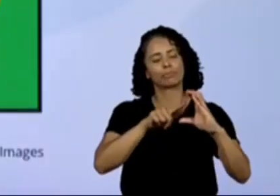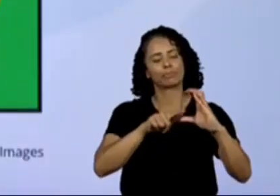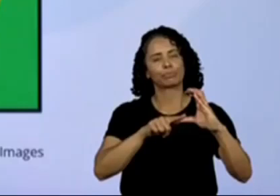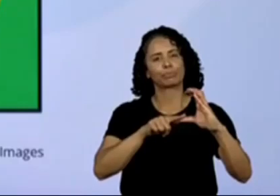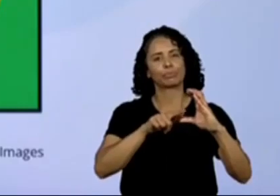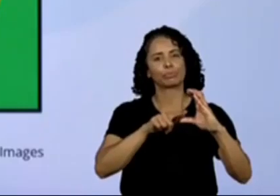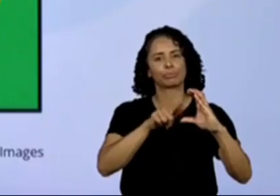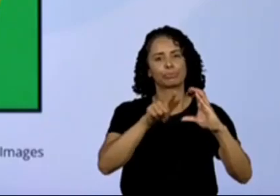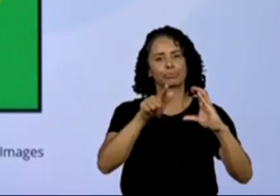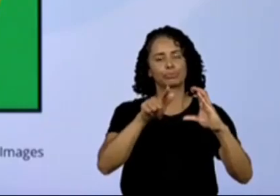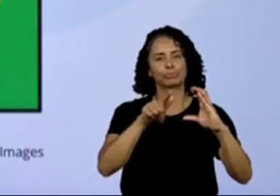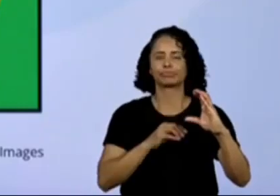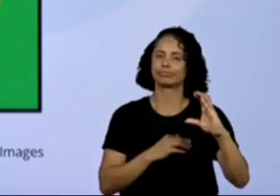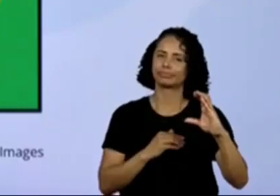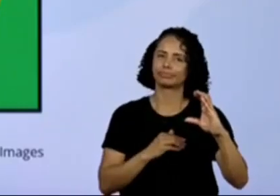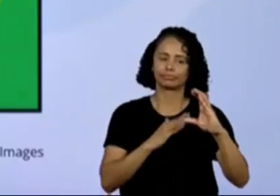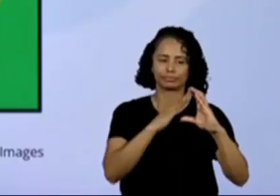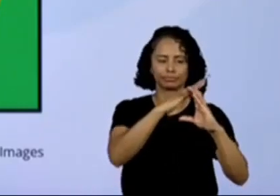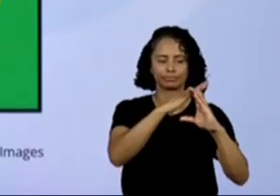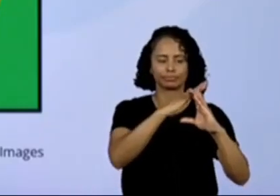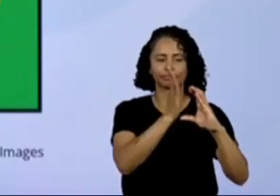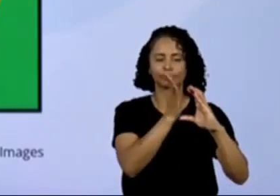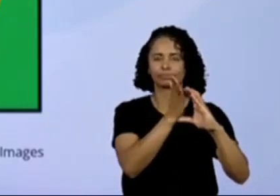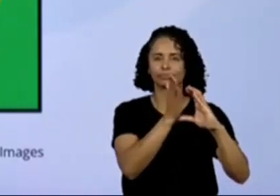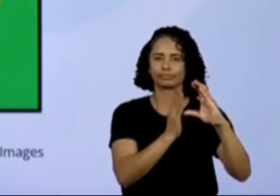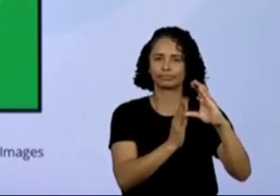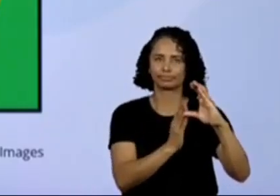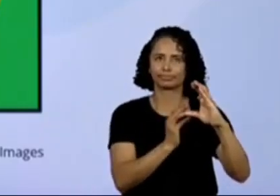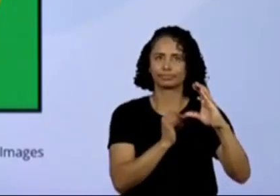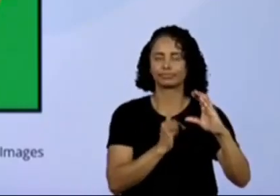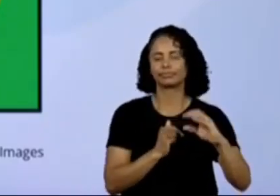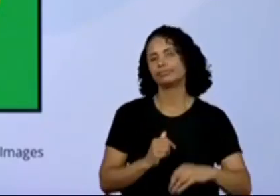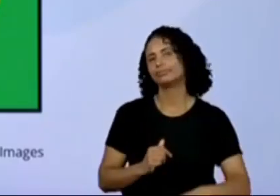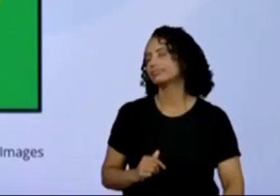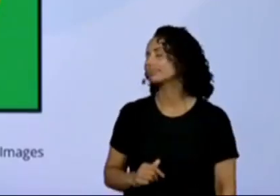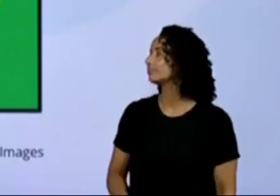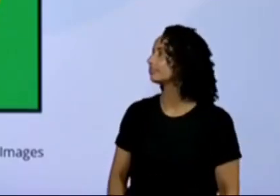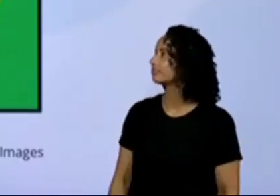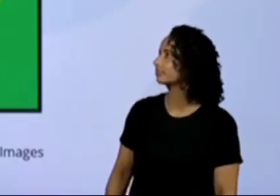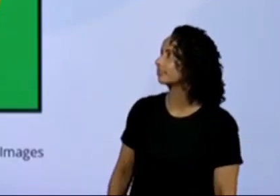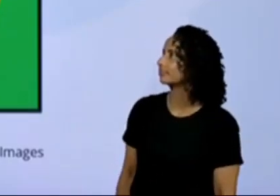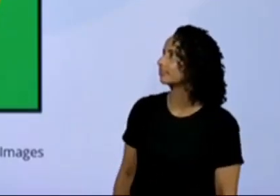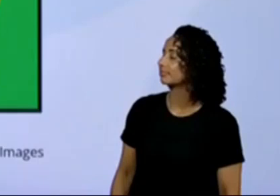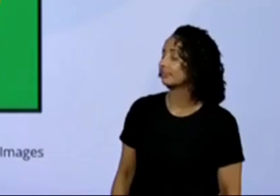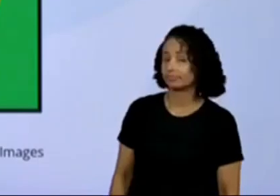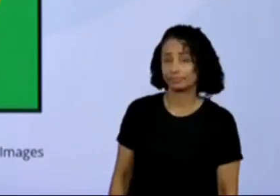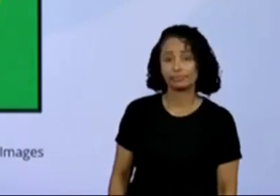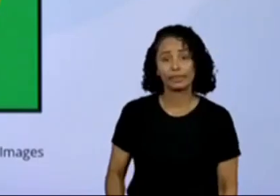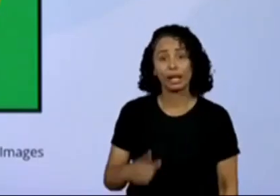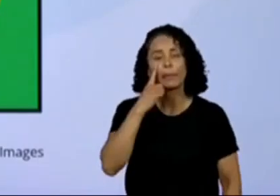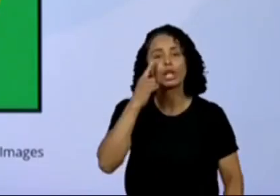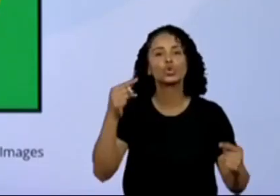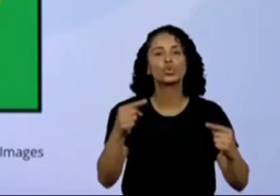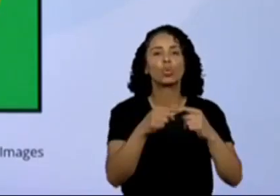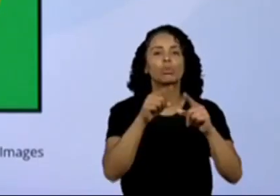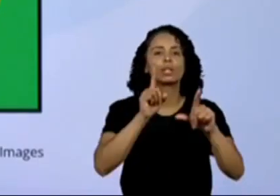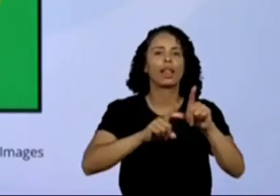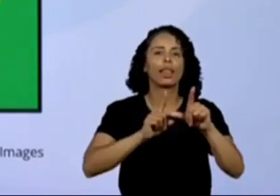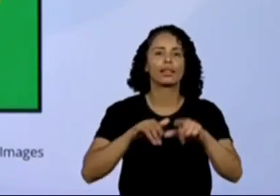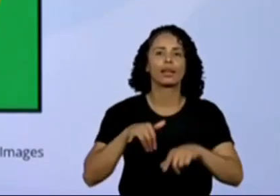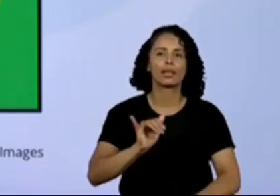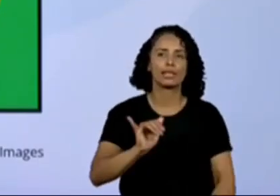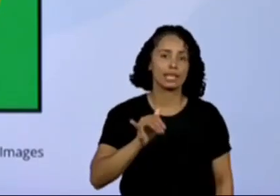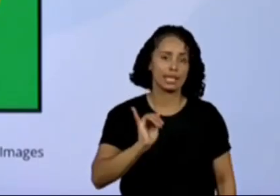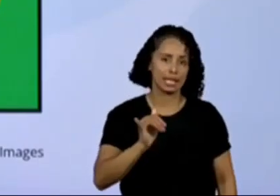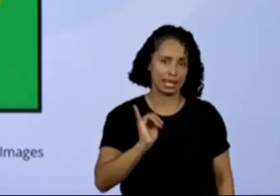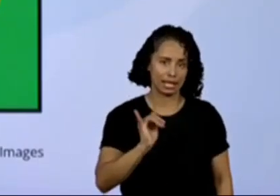cor, para ver se eu consigo colocar. Vou pegar um vermelho aqui, ó. Então, situação 3. Ó, tá vendo, ó? Então, a situação 3 aí, né?